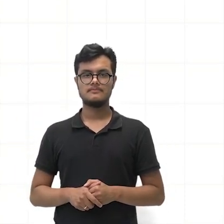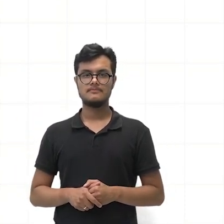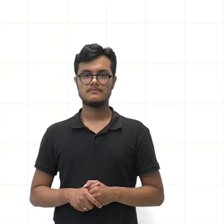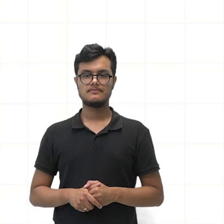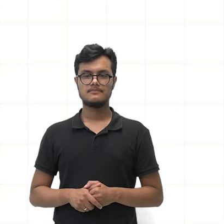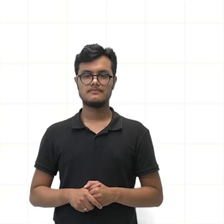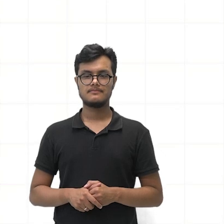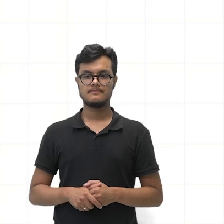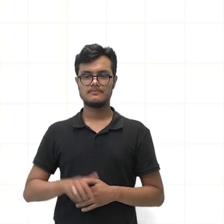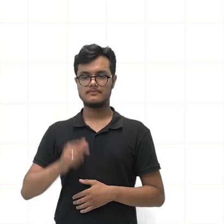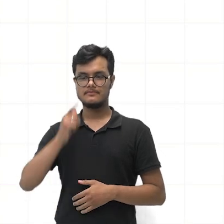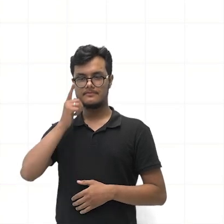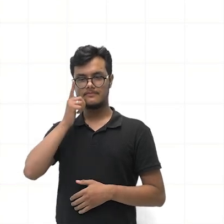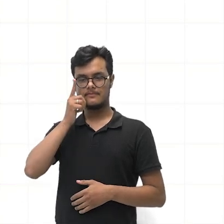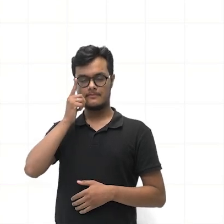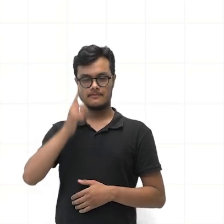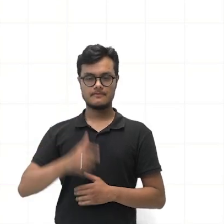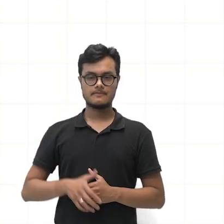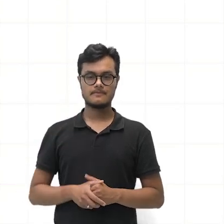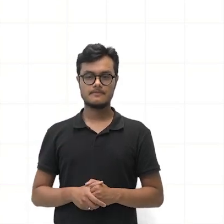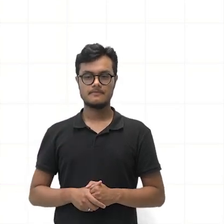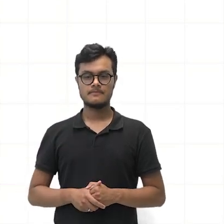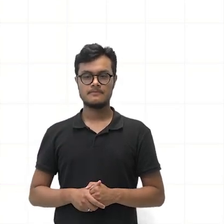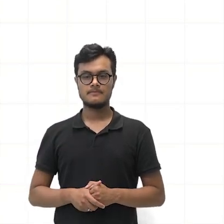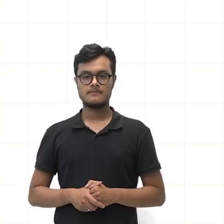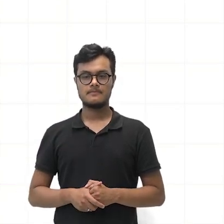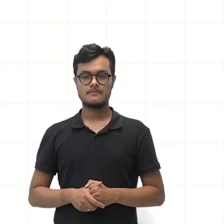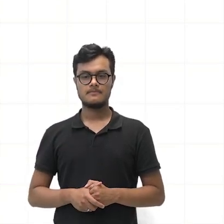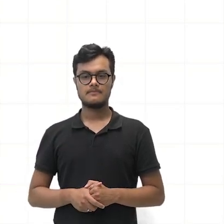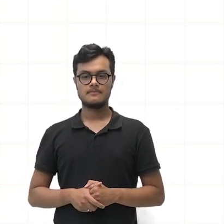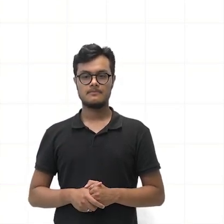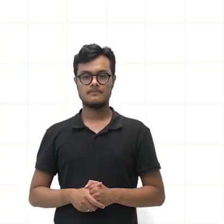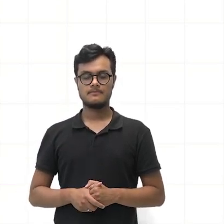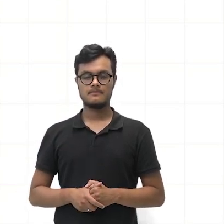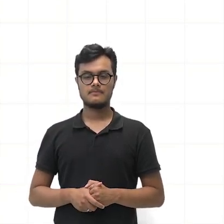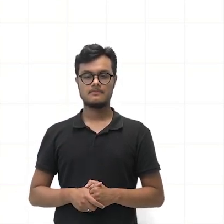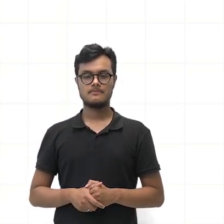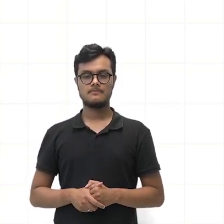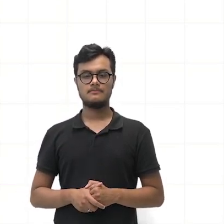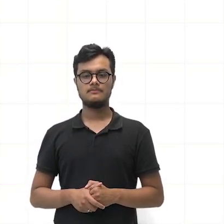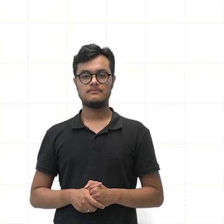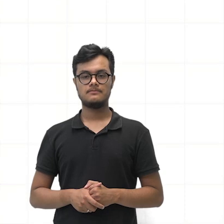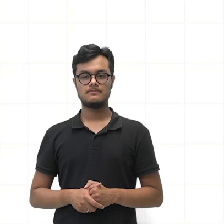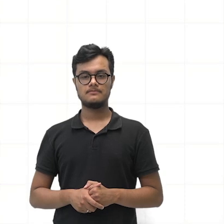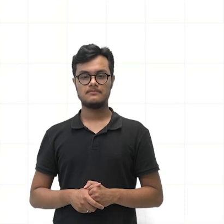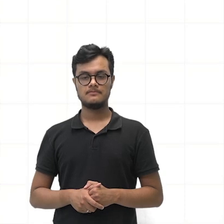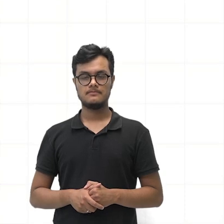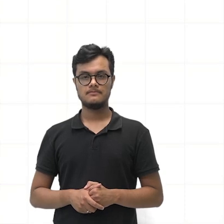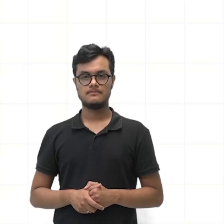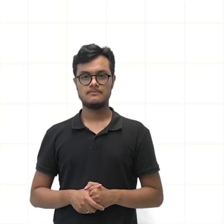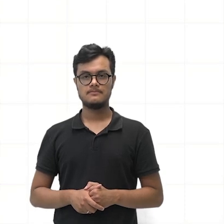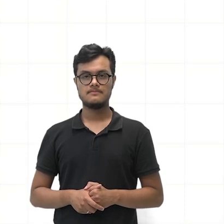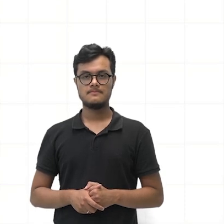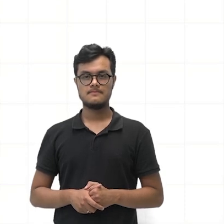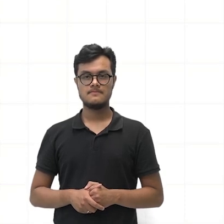para facilitar os cálculos, né? Poderíamos usar aí como um artifício aqui para otimizar o tempo,